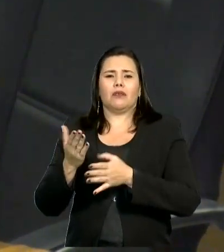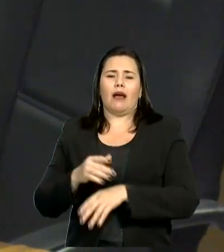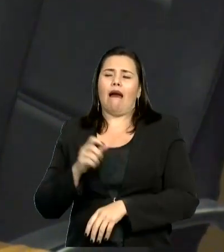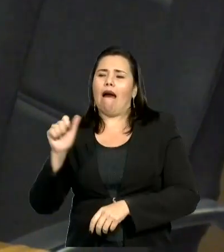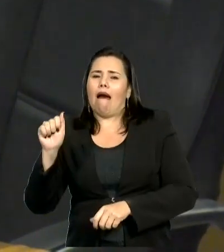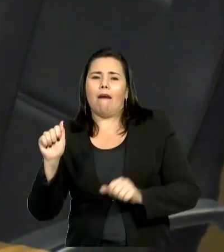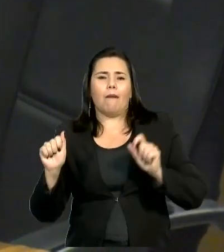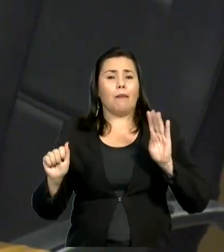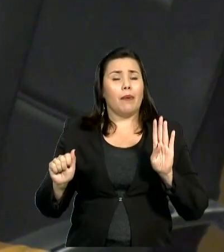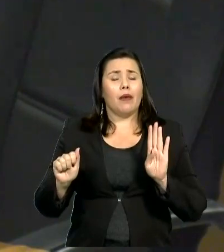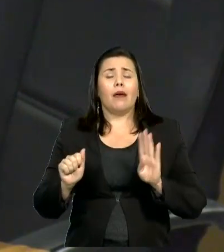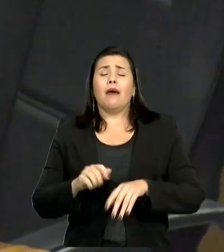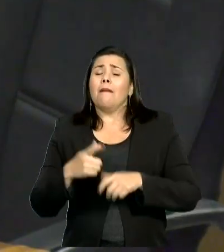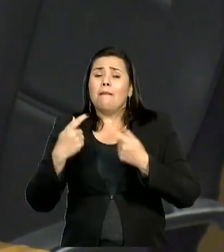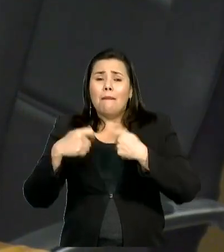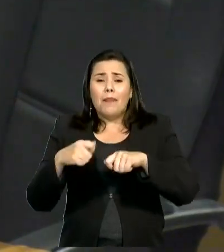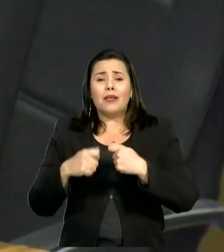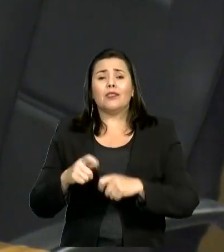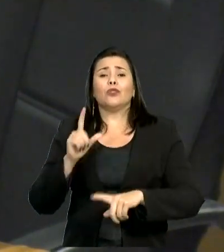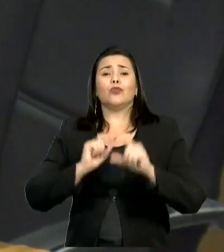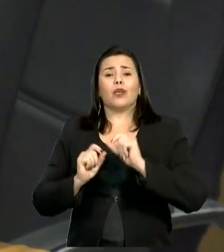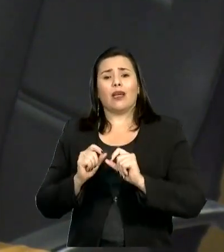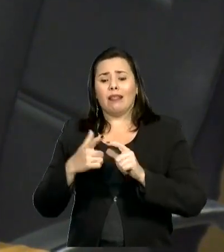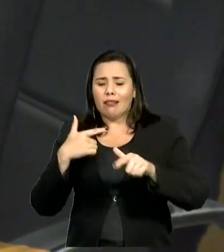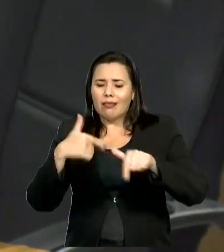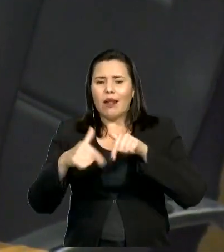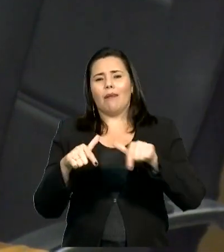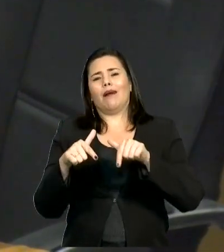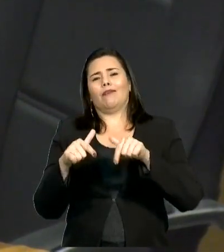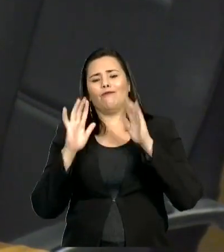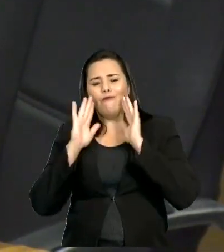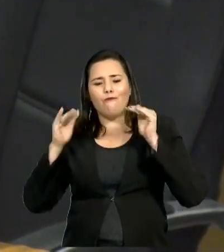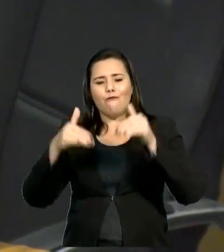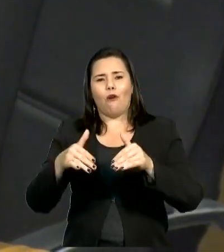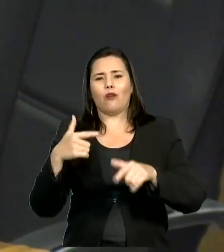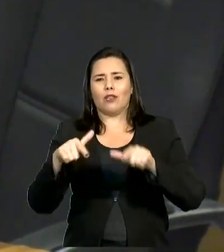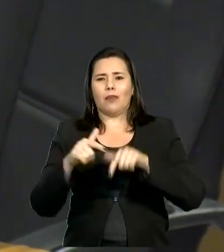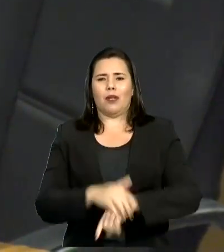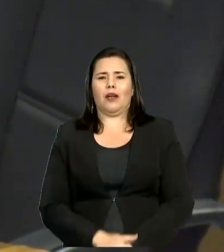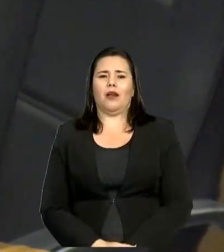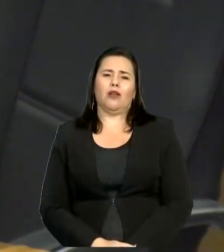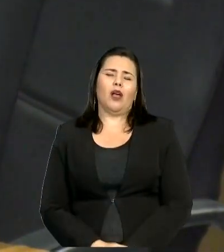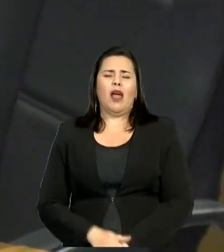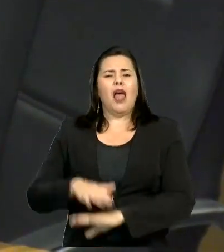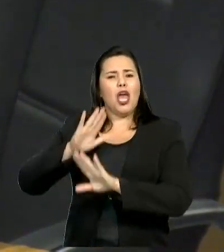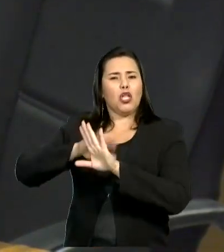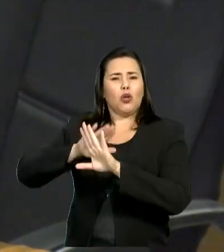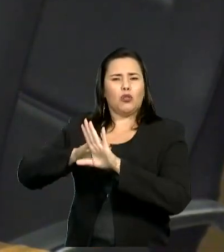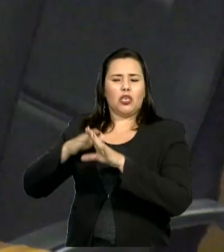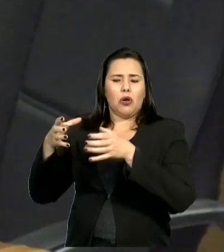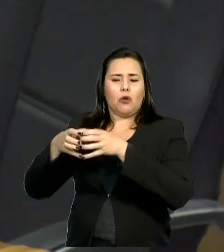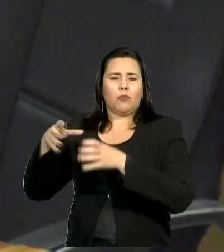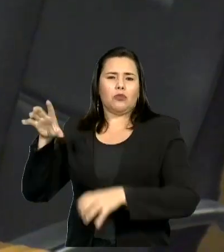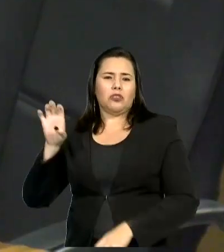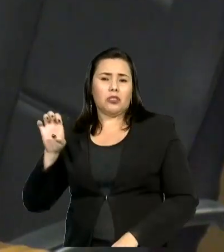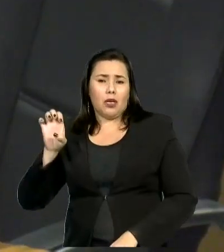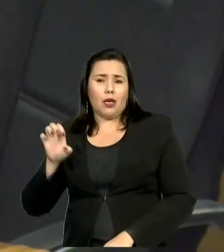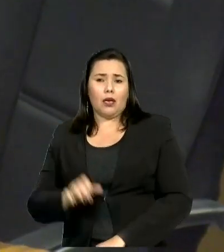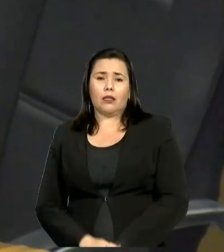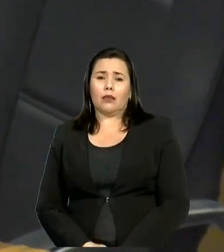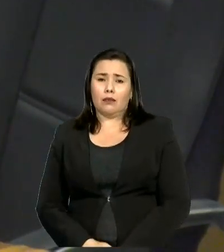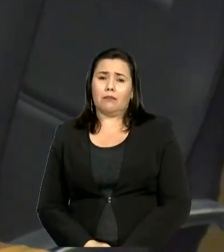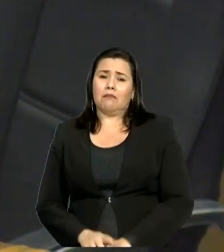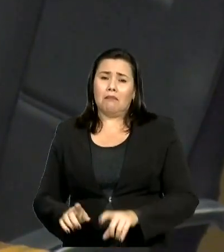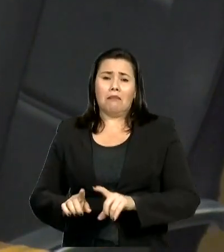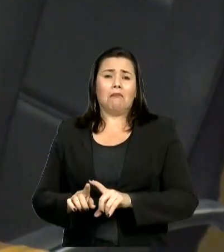as pessoas geralmente têm como de ideologia de esquerda, né, essas coisas, e que fez uma obra muito